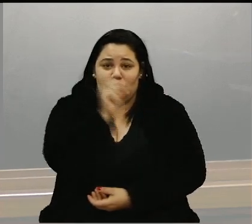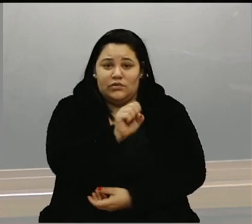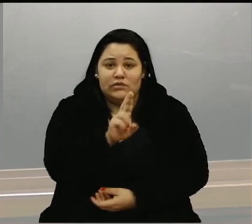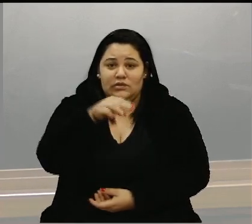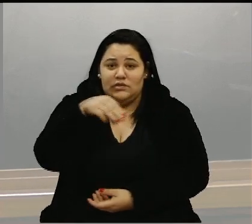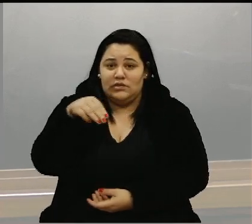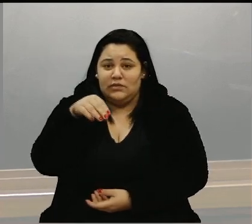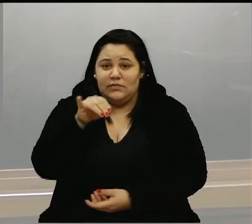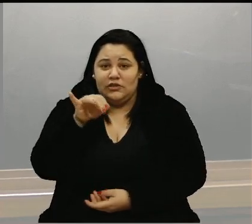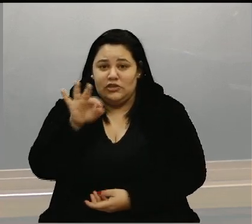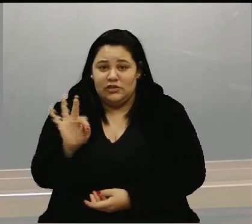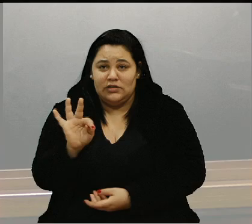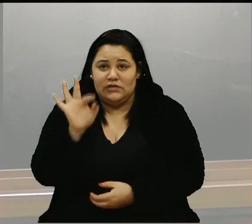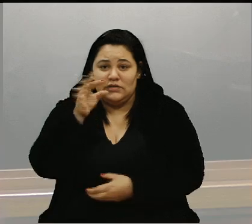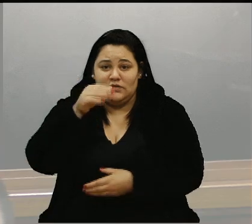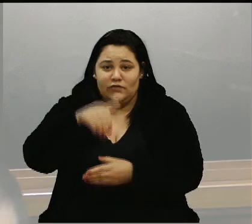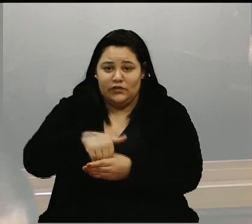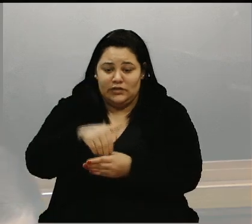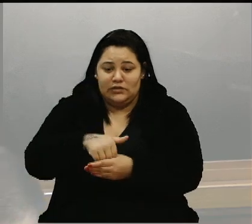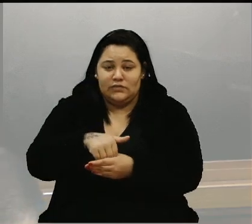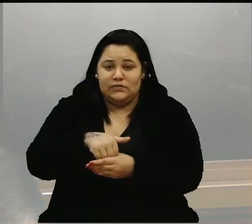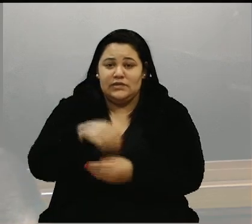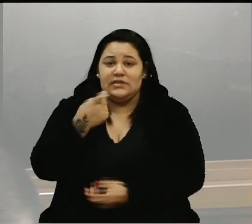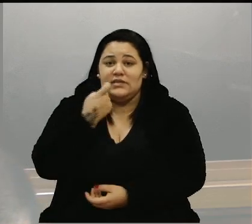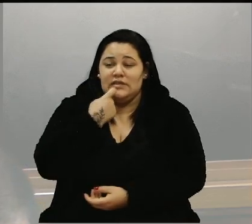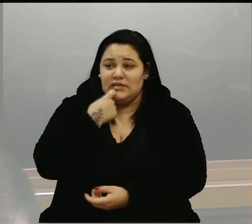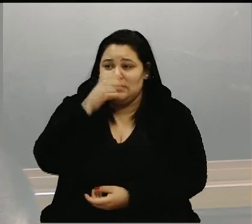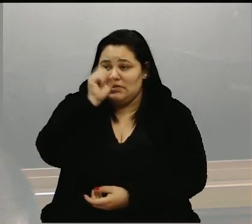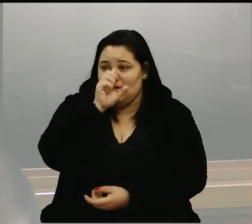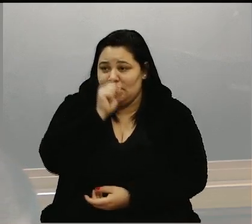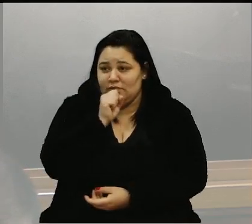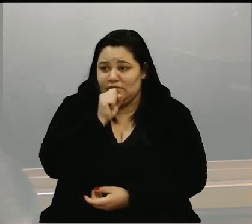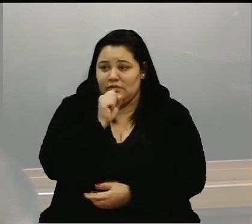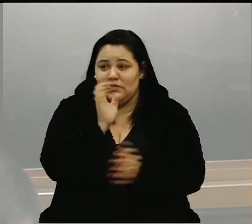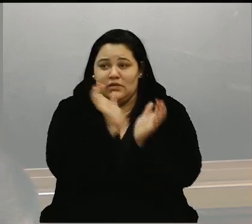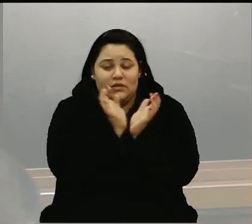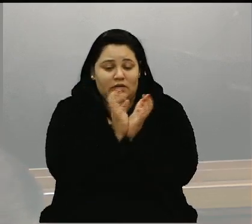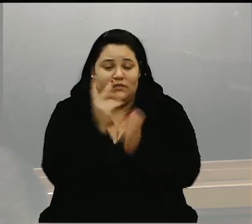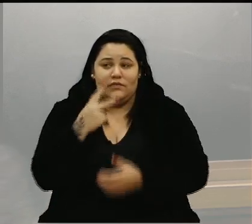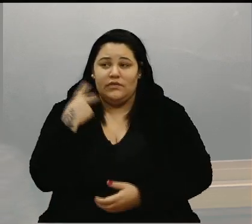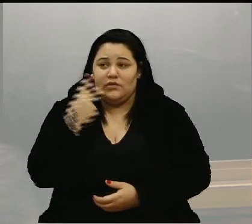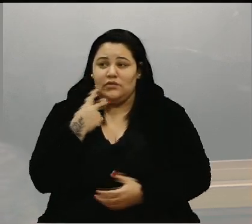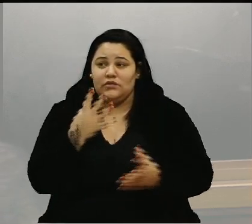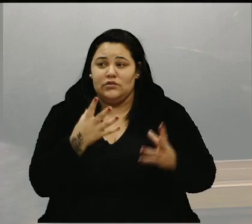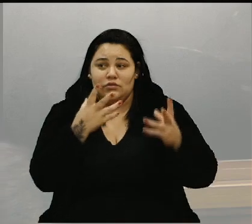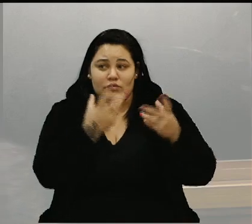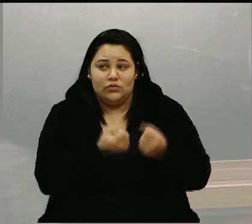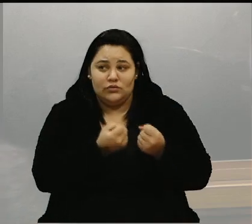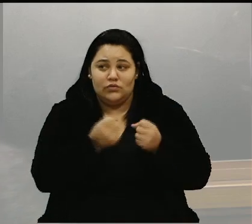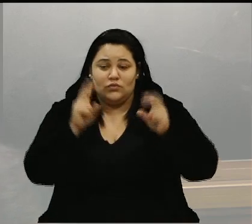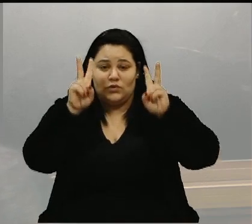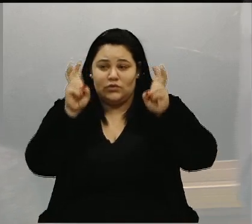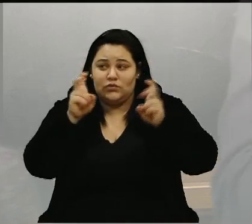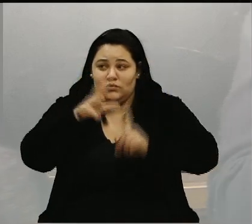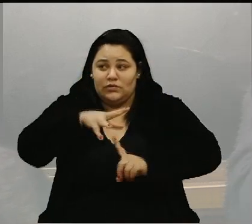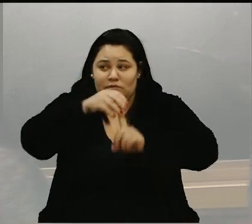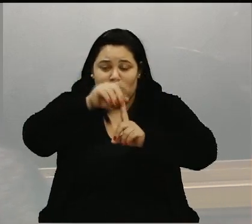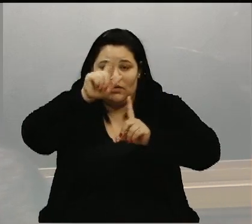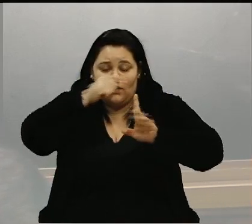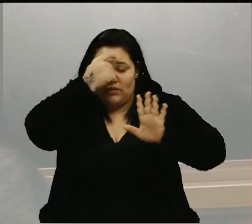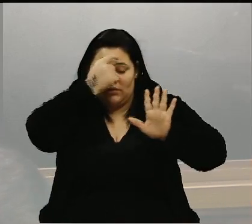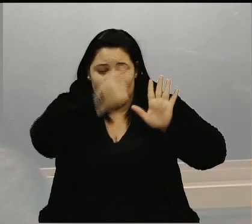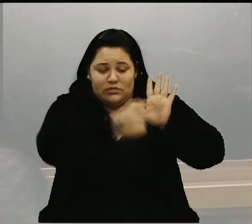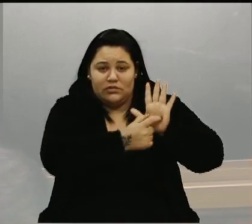Eleições. Vai ser sexta e sábado e colegas vereadores e vereadoras. Um dos temas é inteligência artificial e